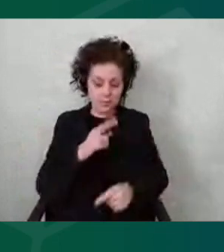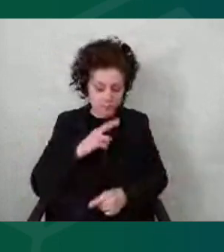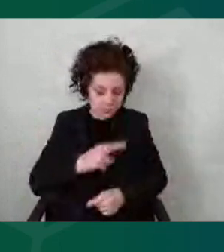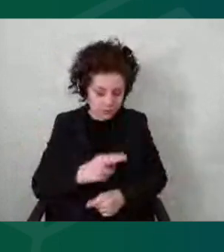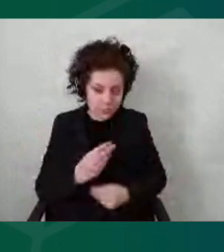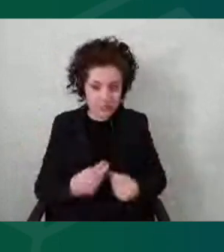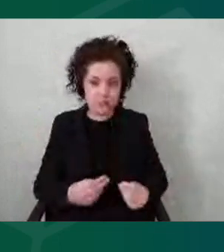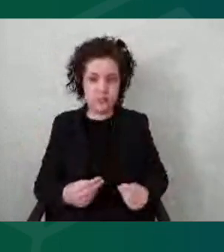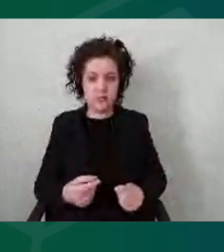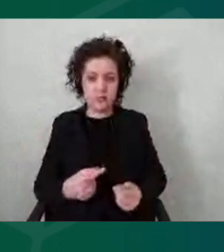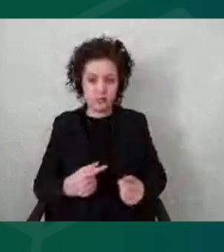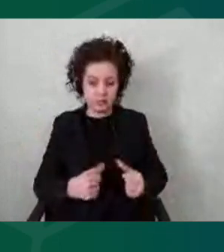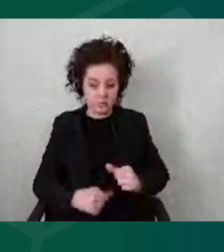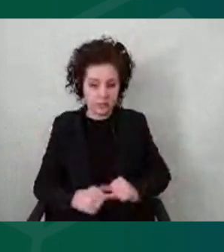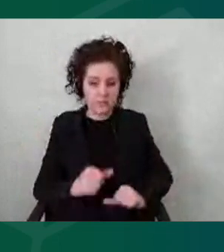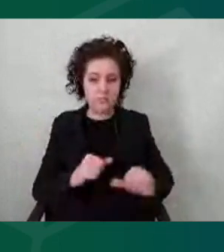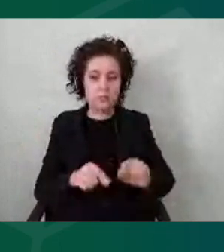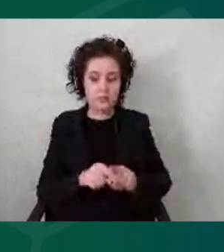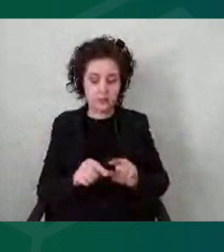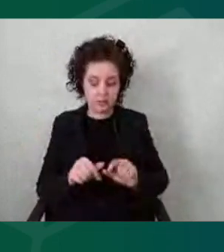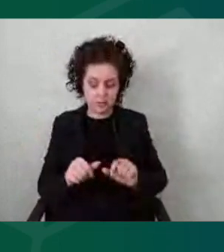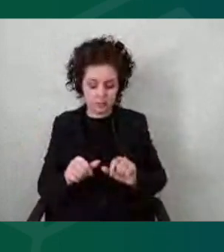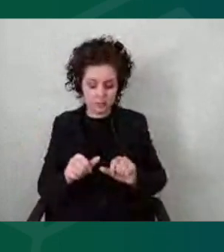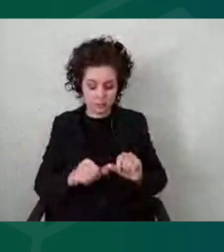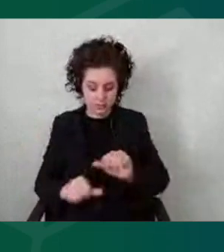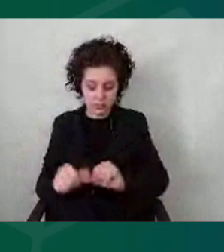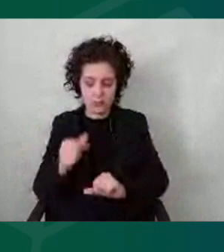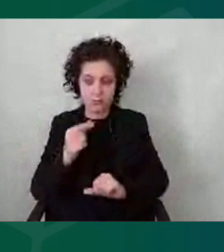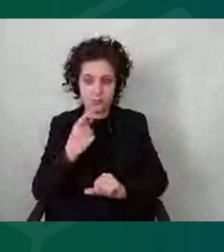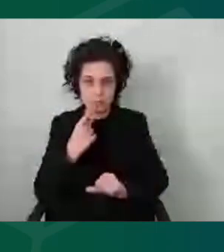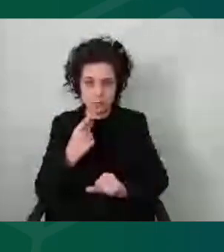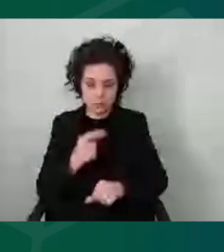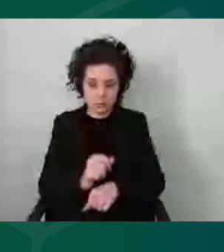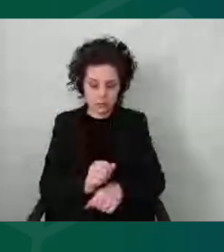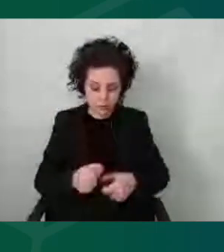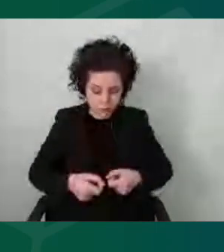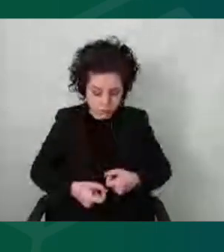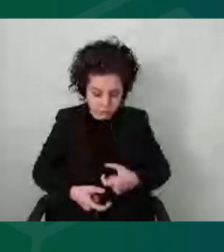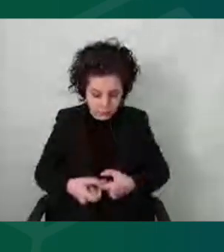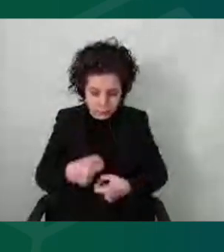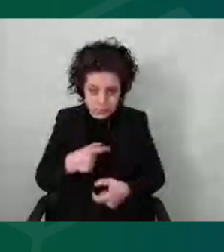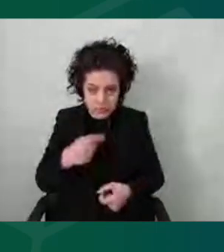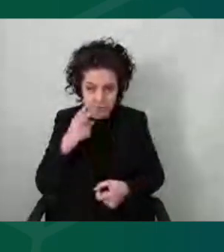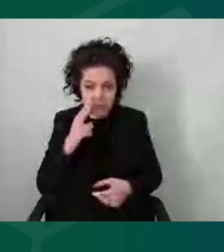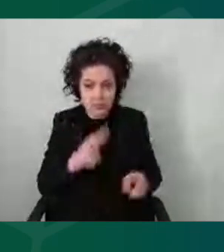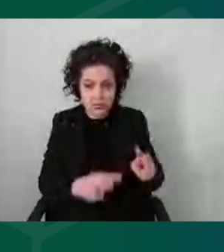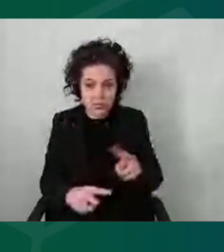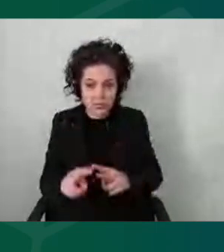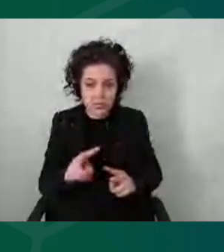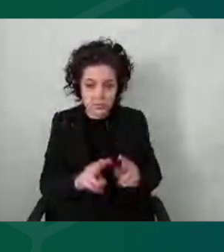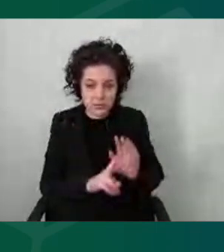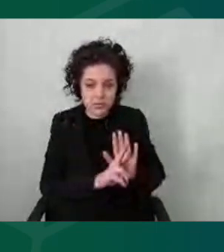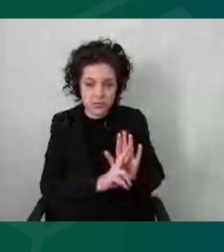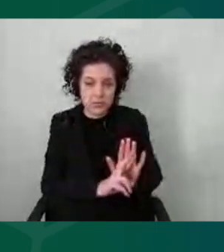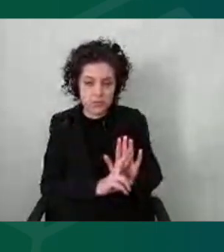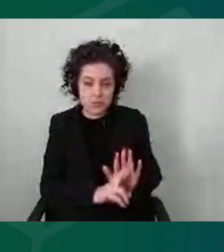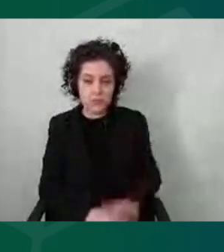alteração de coagulação, aqui, embora seja pouco visível, seria a representação